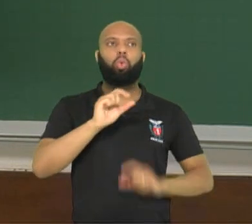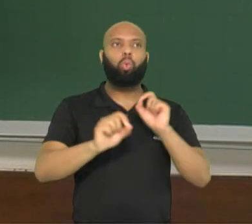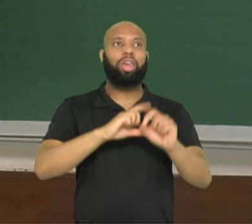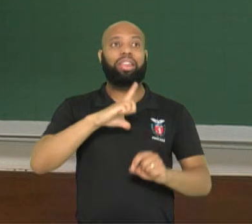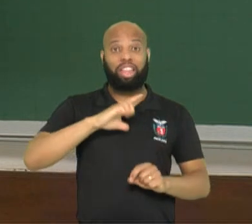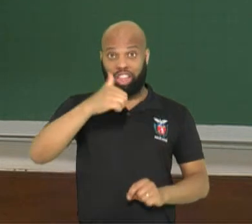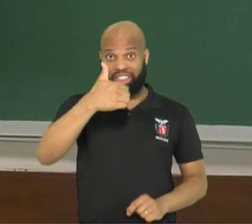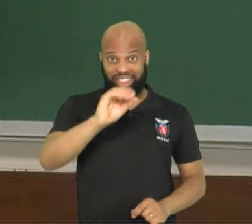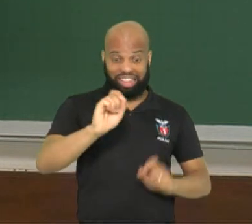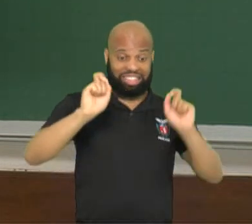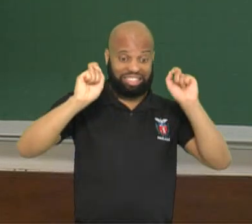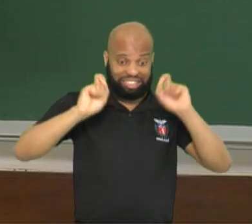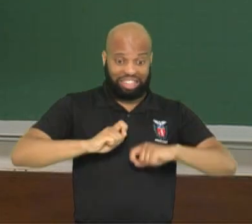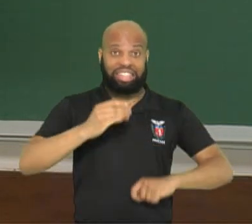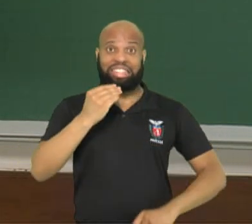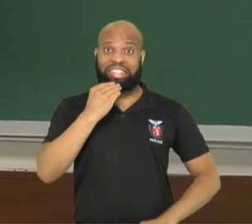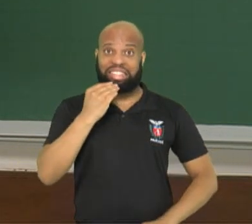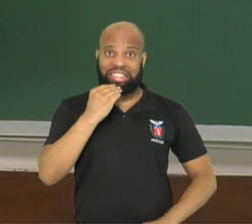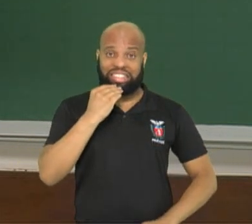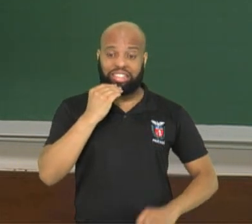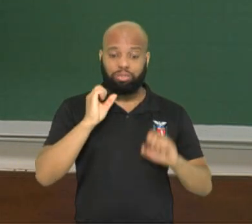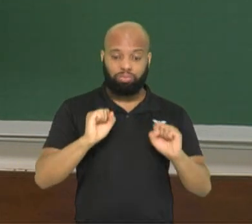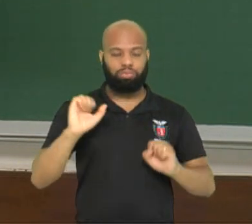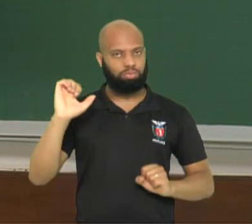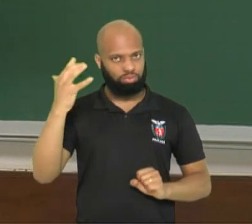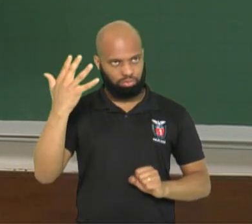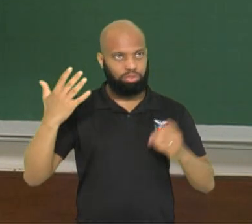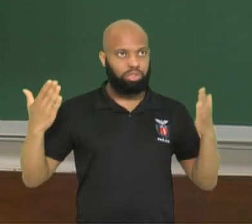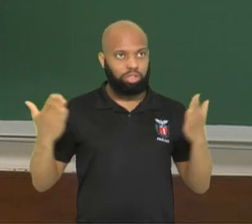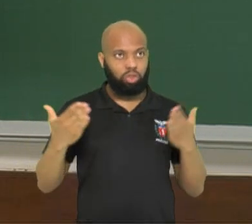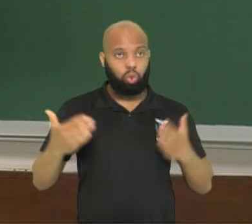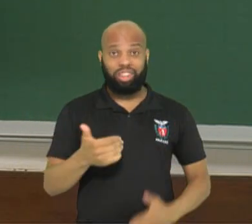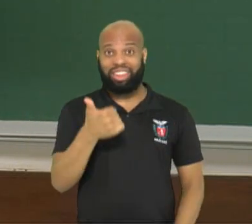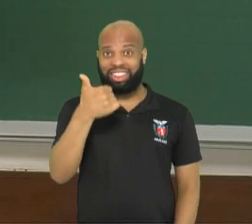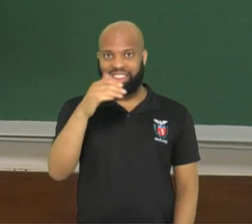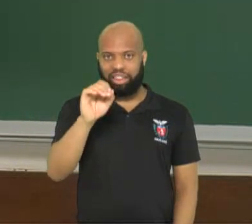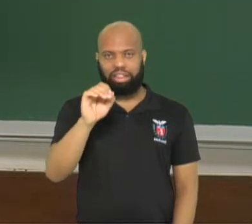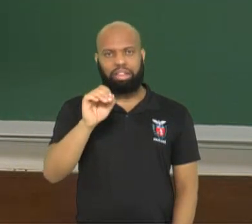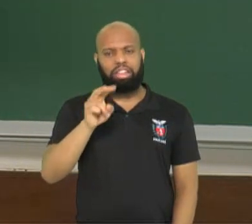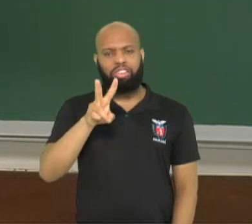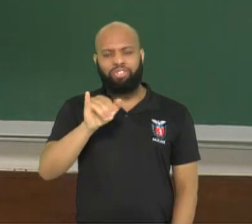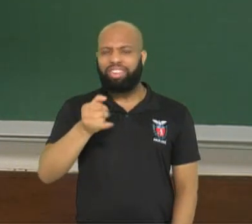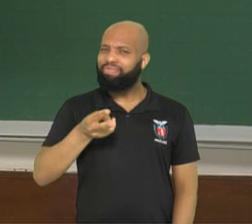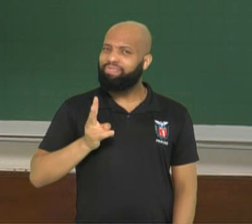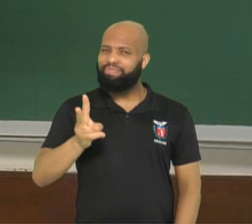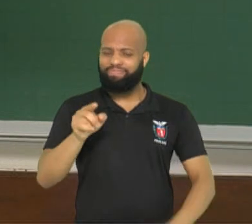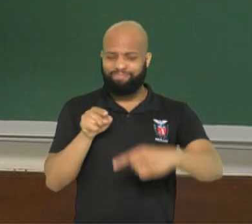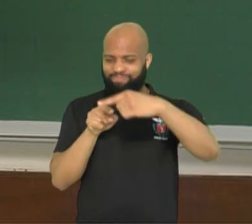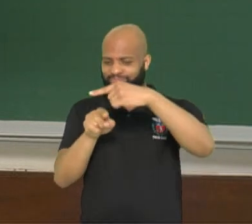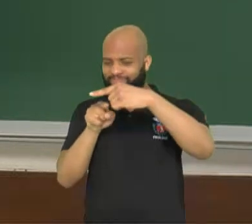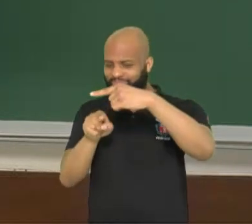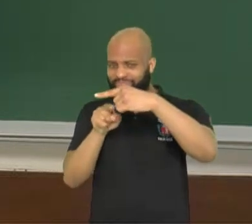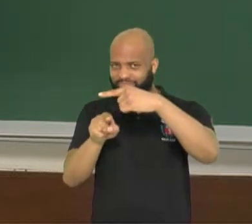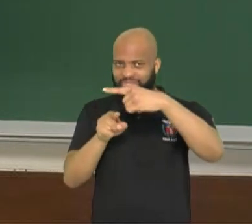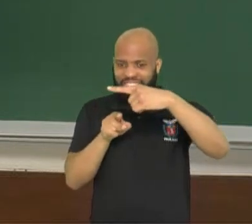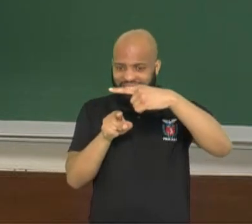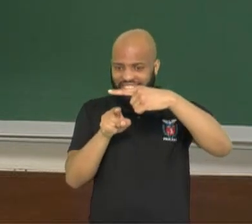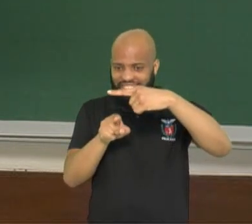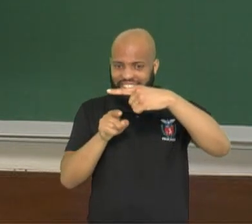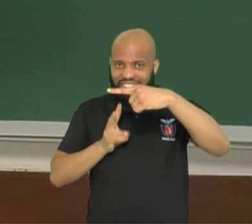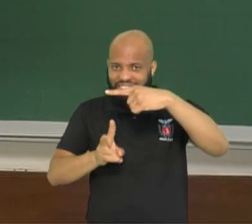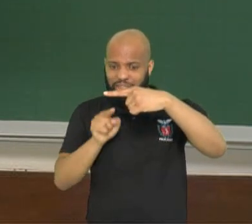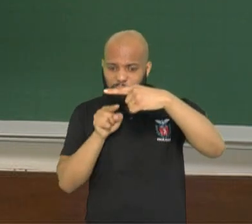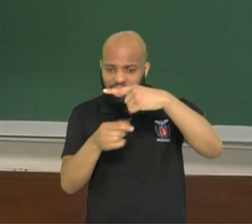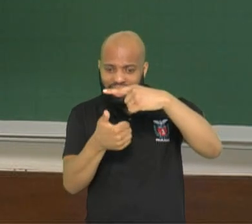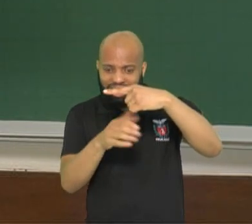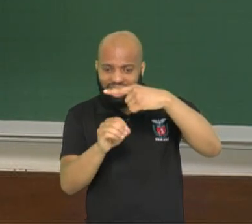tenho 10 possibilidades, certo? Esse 10 é o número de possibilidades no total, é o